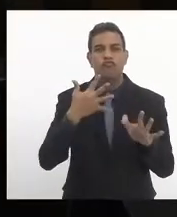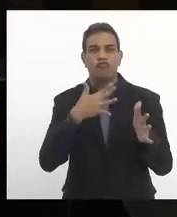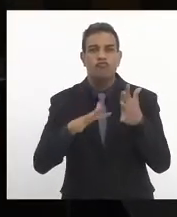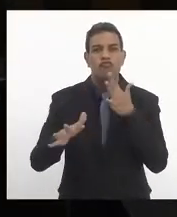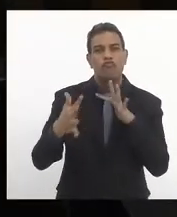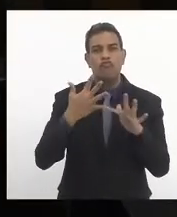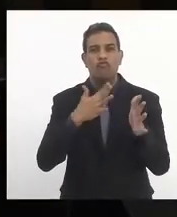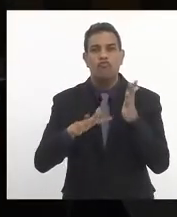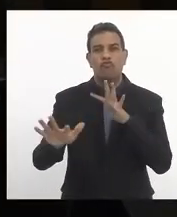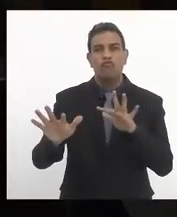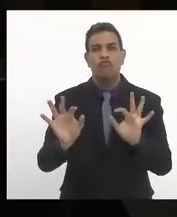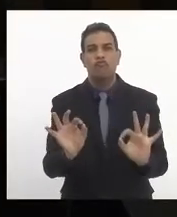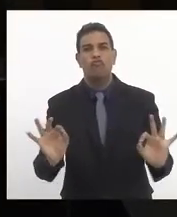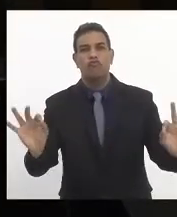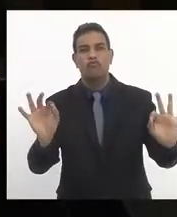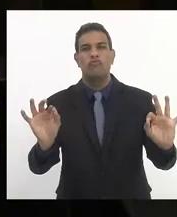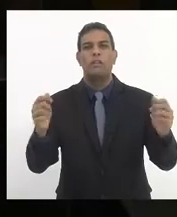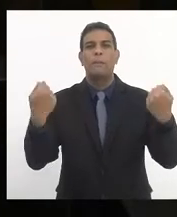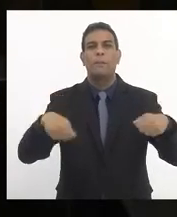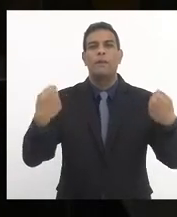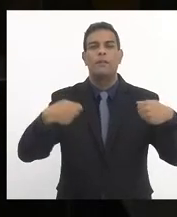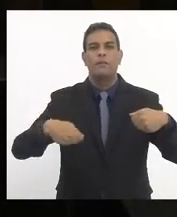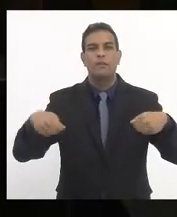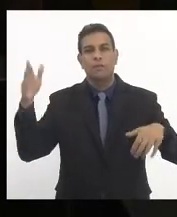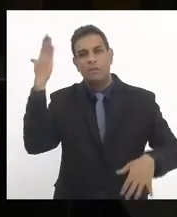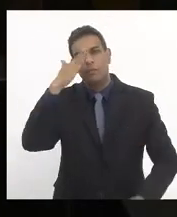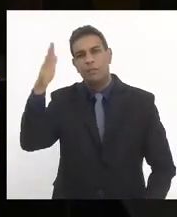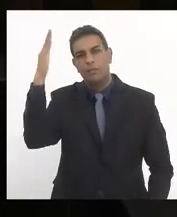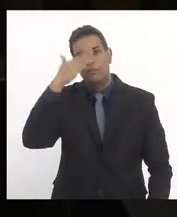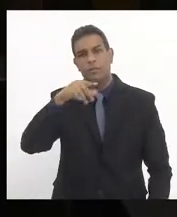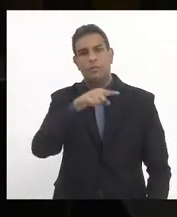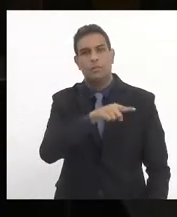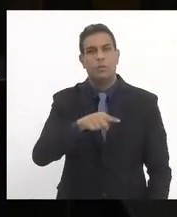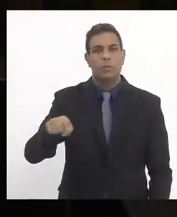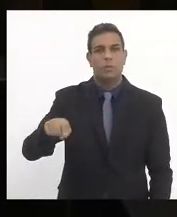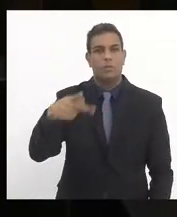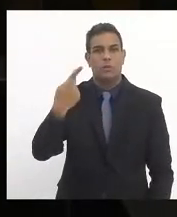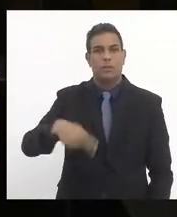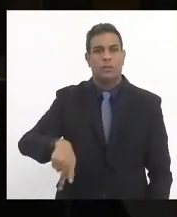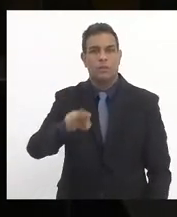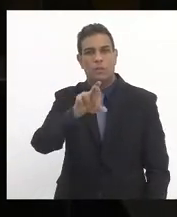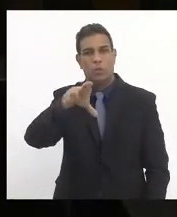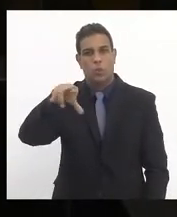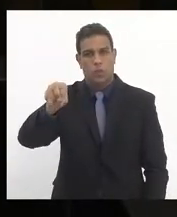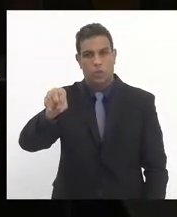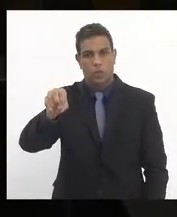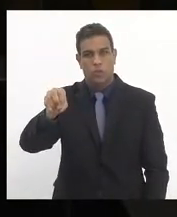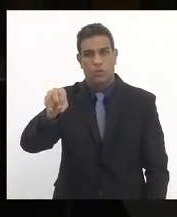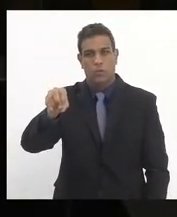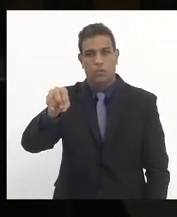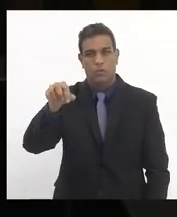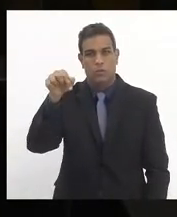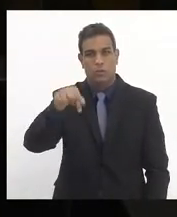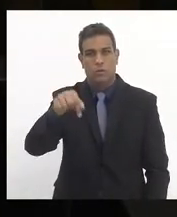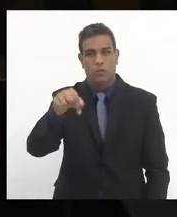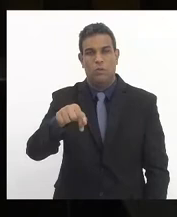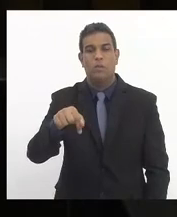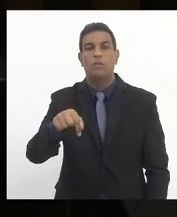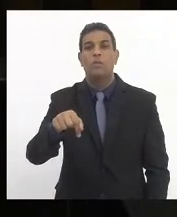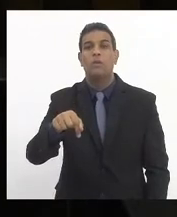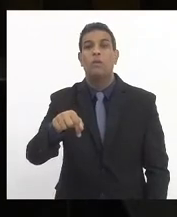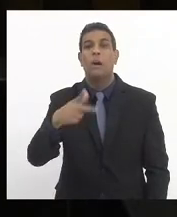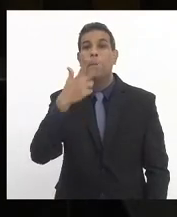Petrobras tem que entender que o Rio de Janeiro e o seu povo